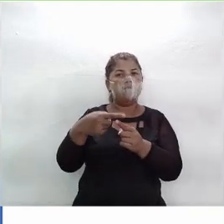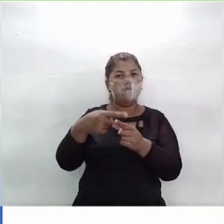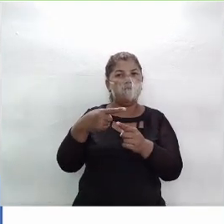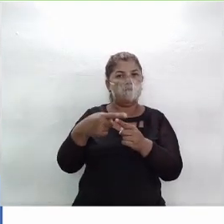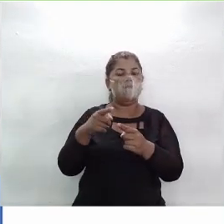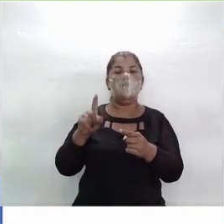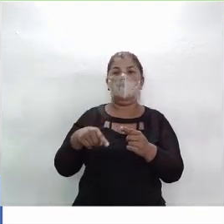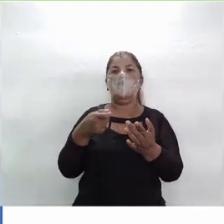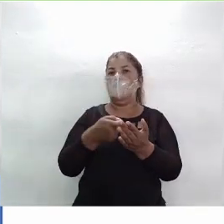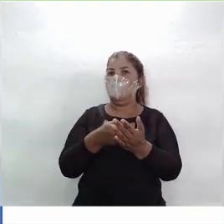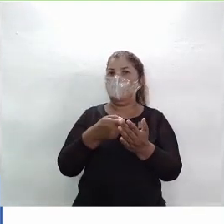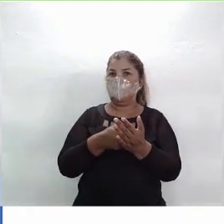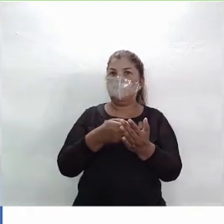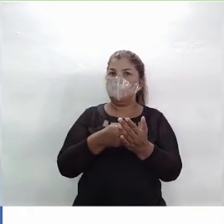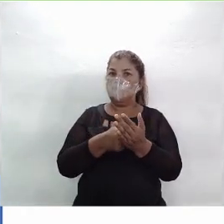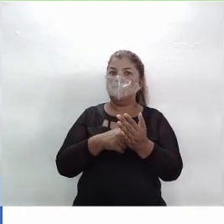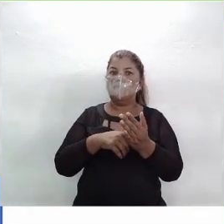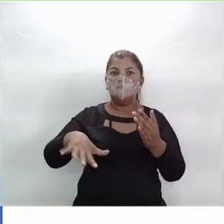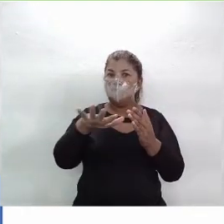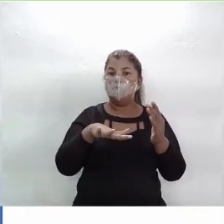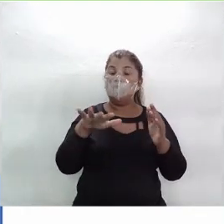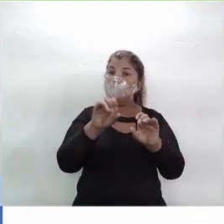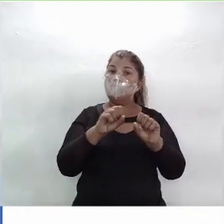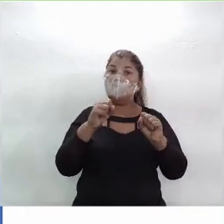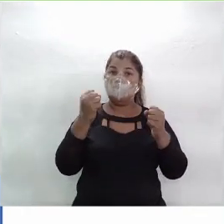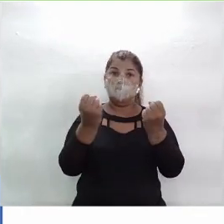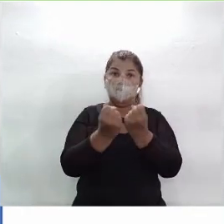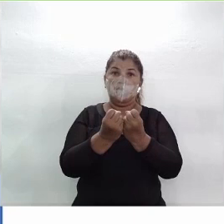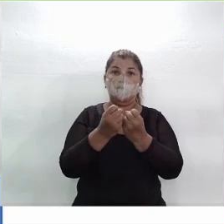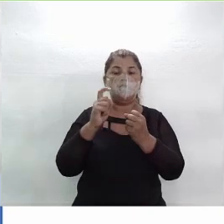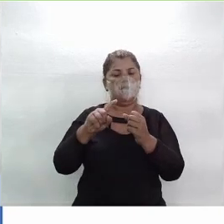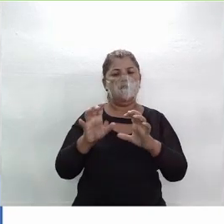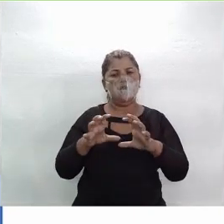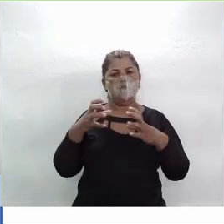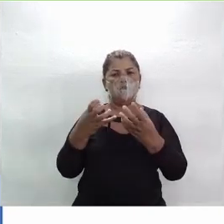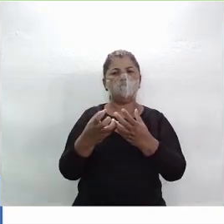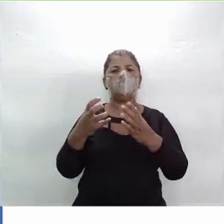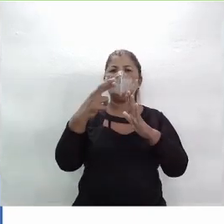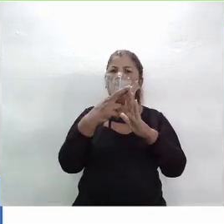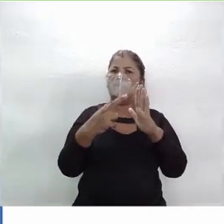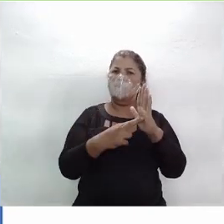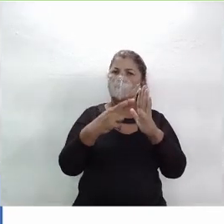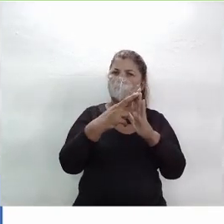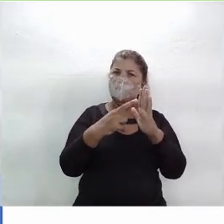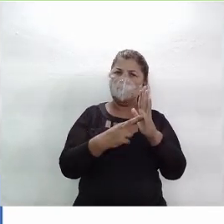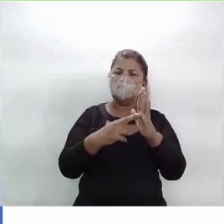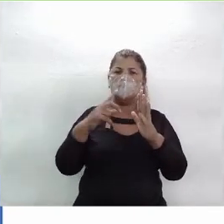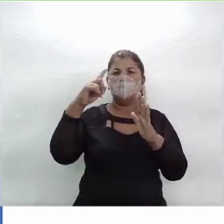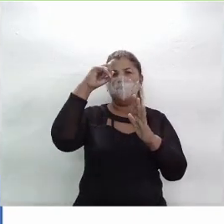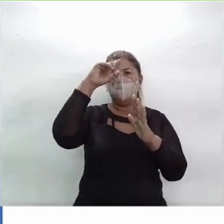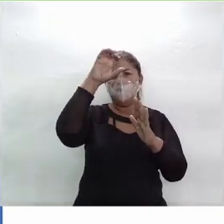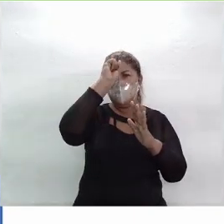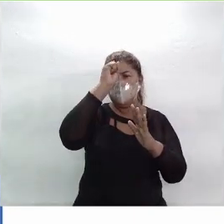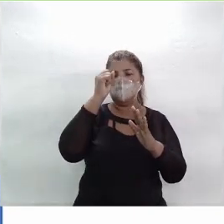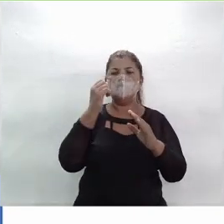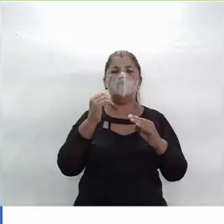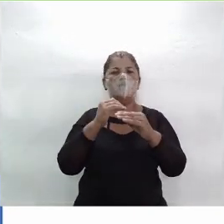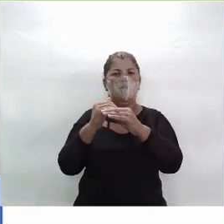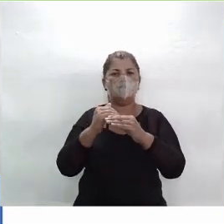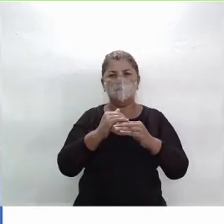algo colocado obrigatoriamente para toda a sociedade, é um conjunto de regras que